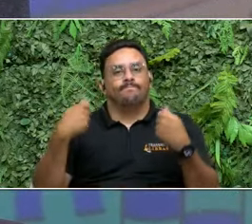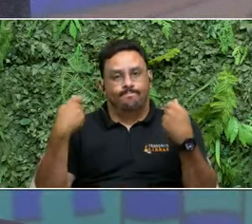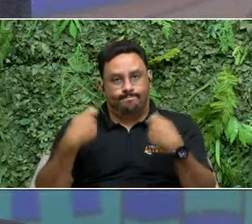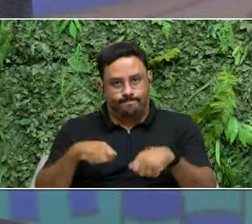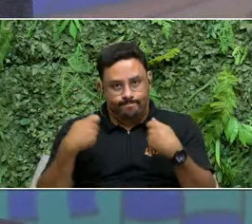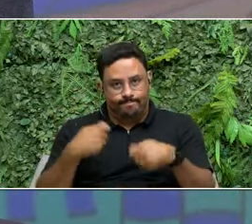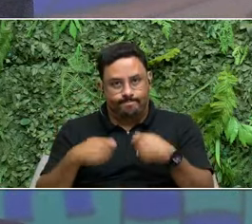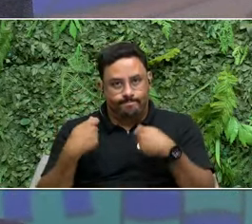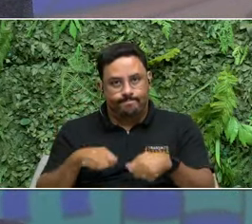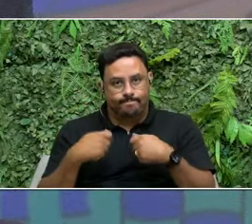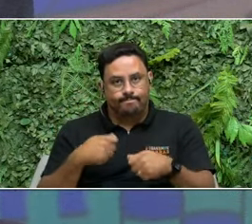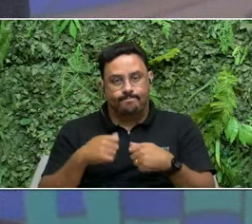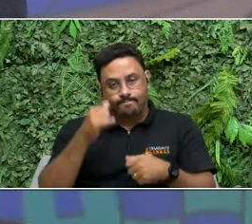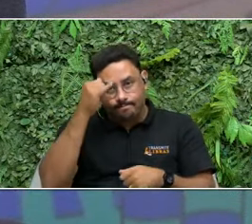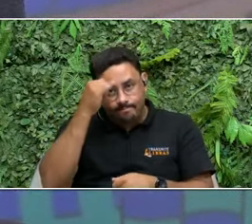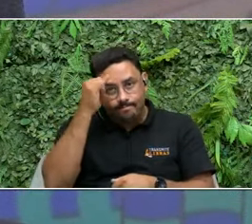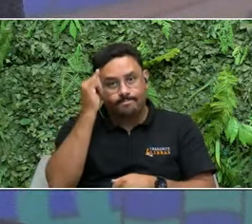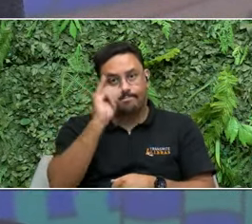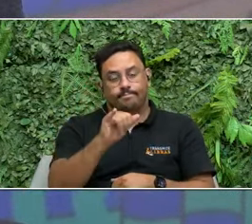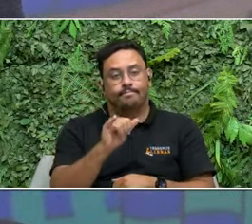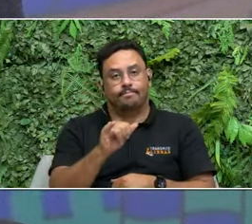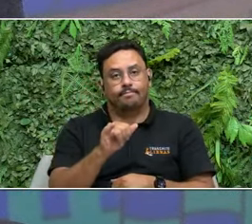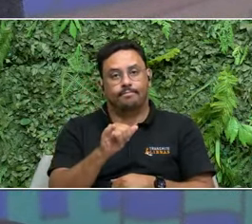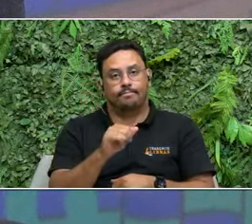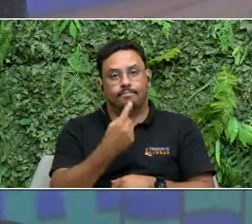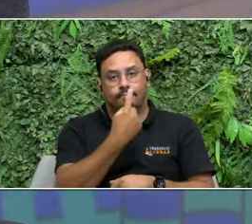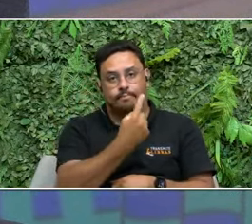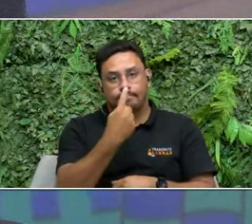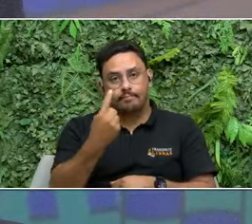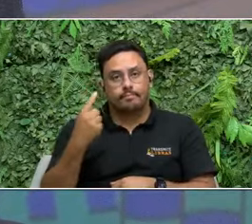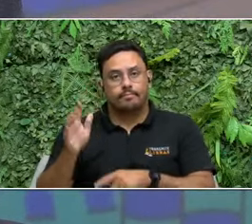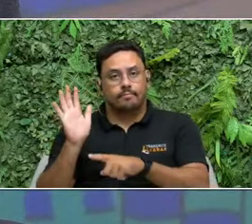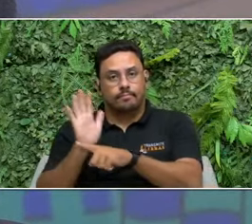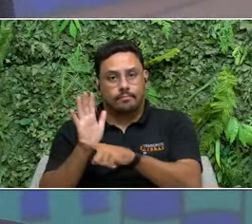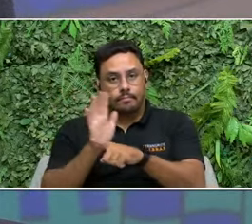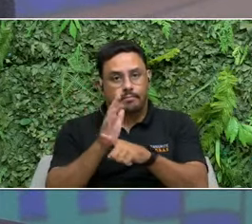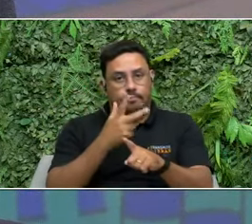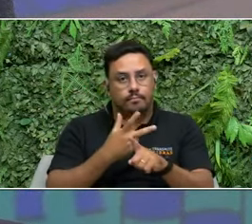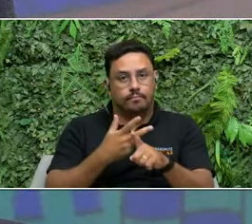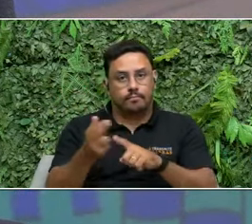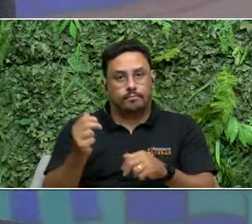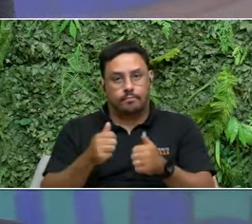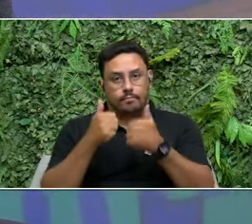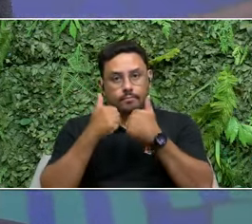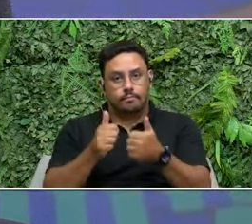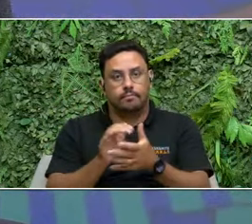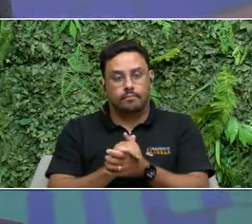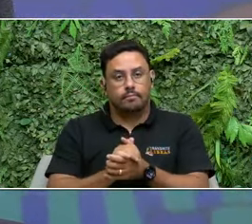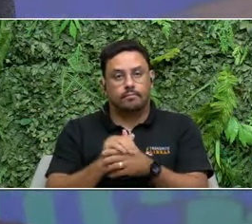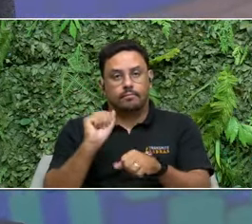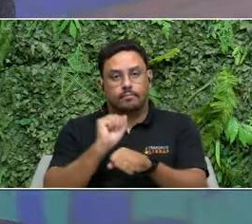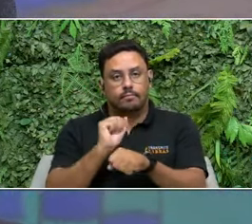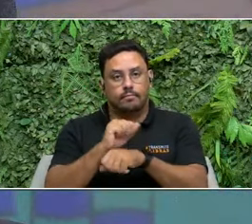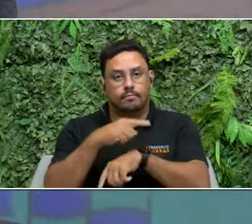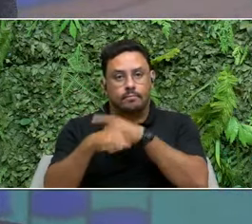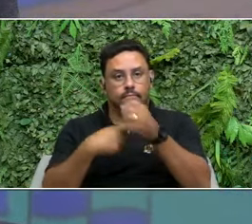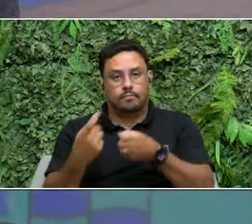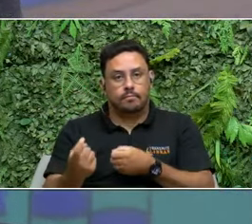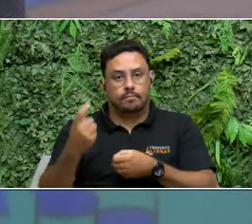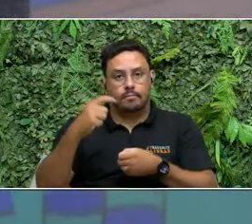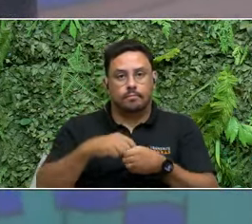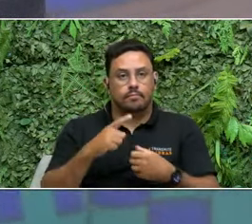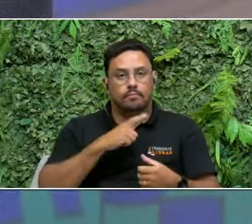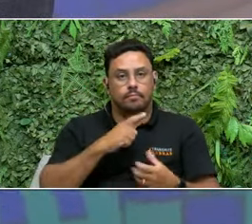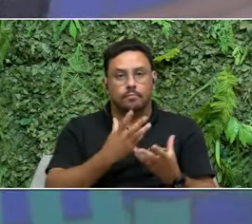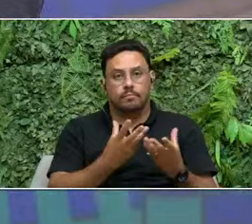envolver no combate a deng faça sua parte cada um fazendo a sua parte a gente vai vencer essa aí beleza Daqui a pouquinho a gente volta não sai daí não tem